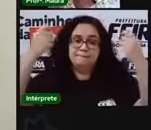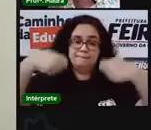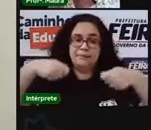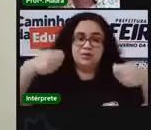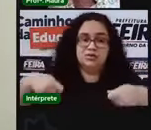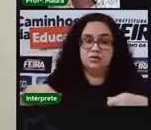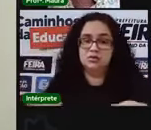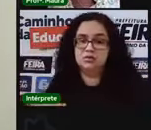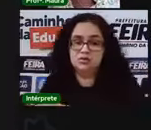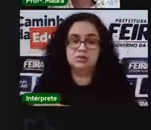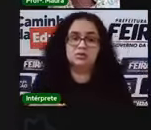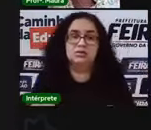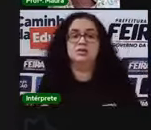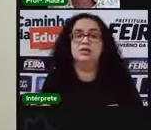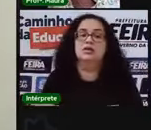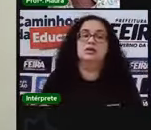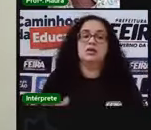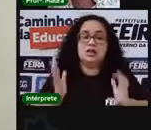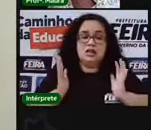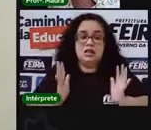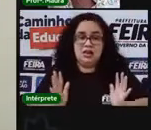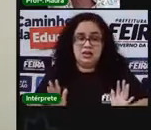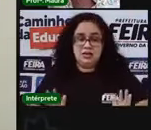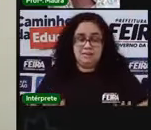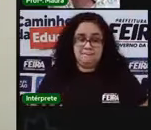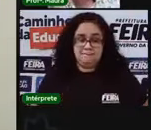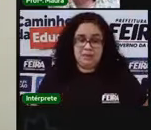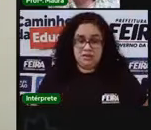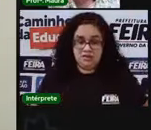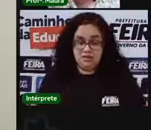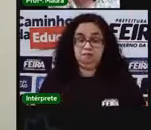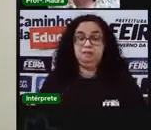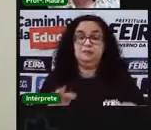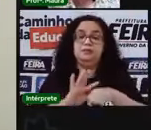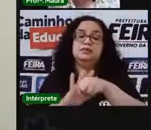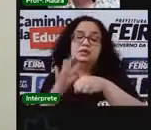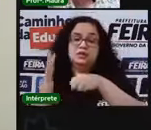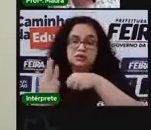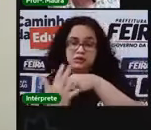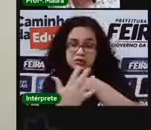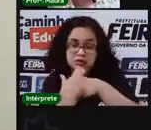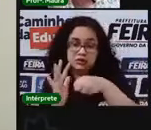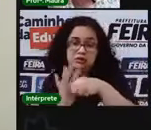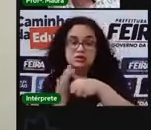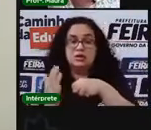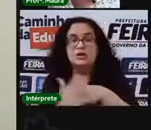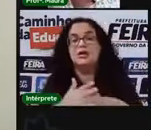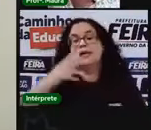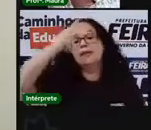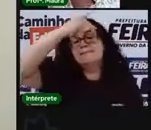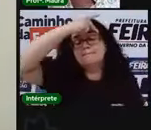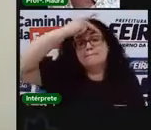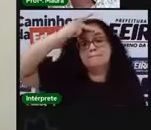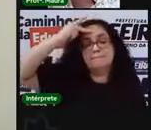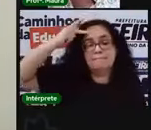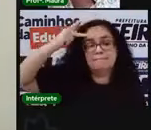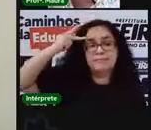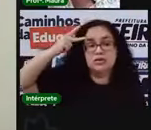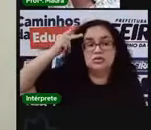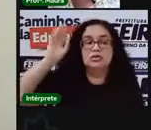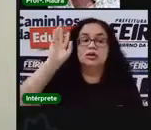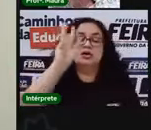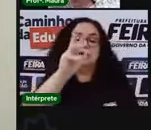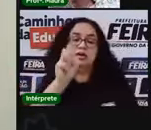produtos de limpeza nessa pandemia. E aí, Essas pessoas passam pedindo,